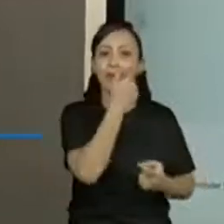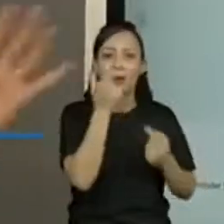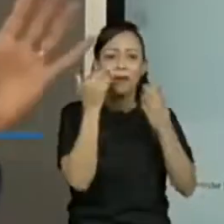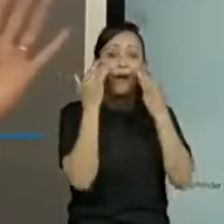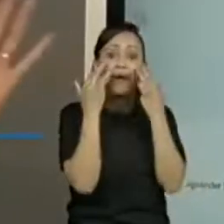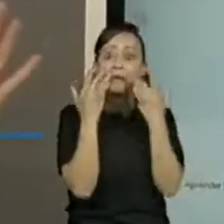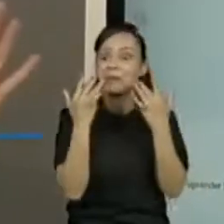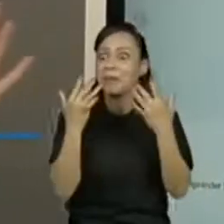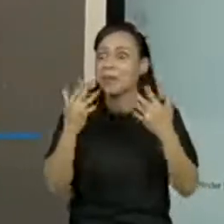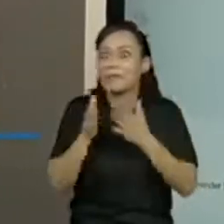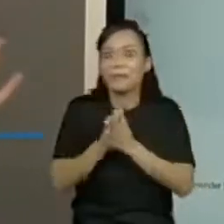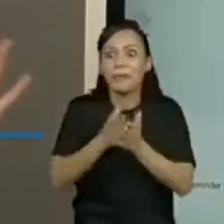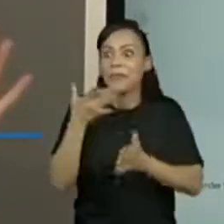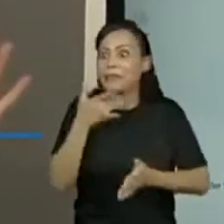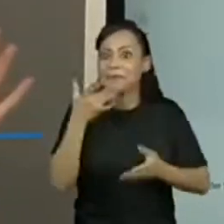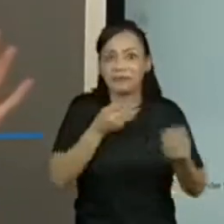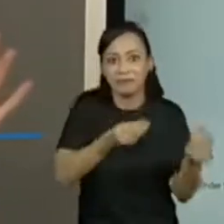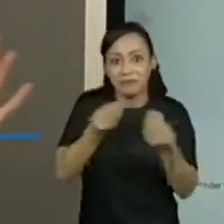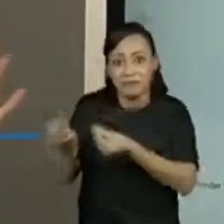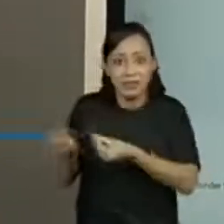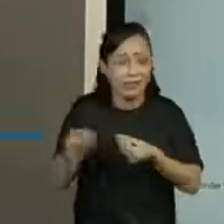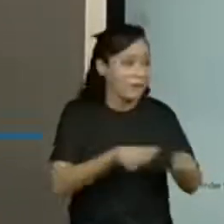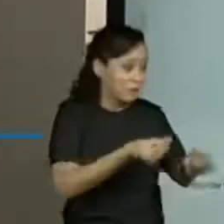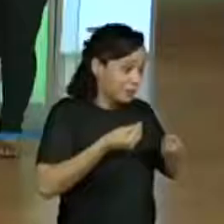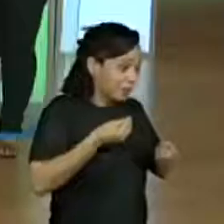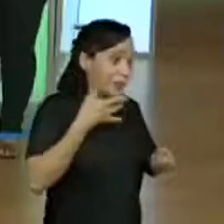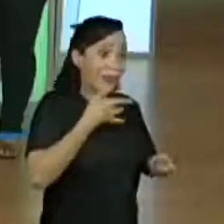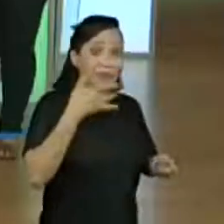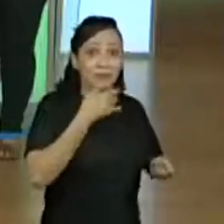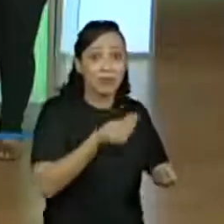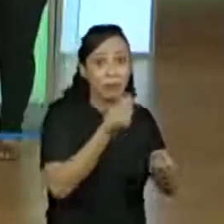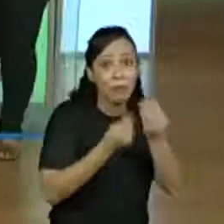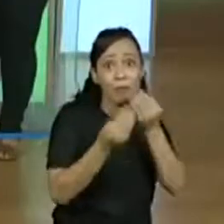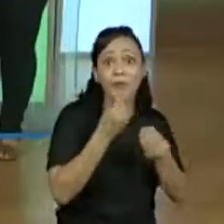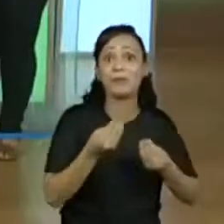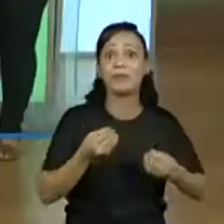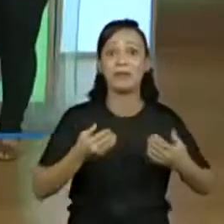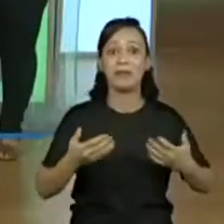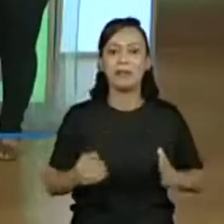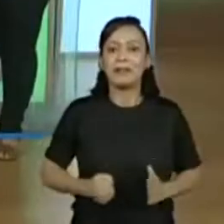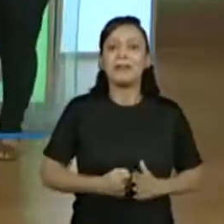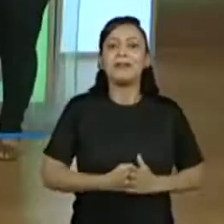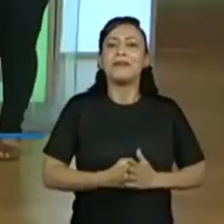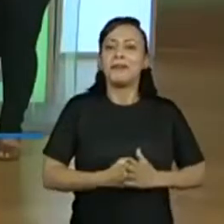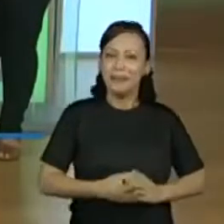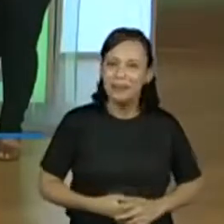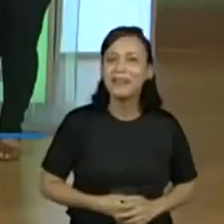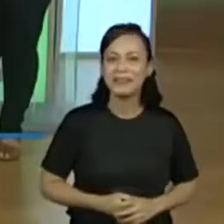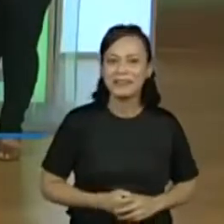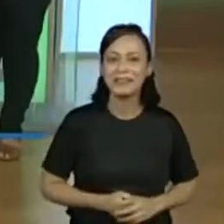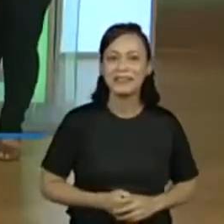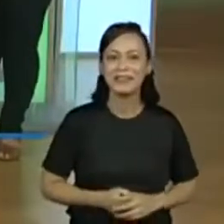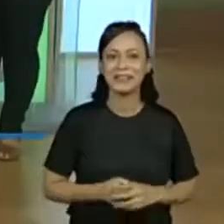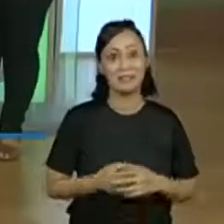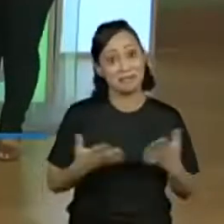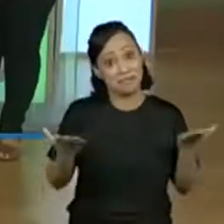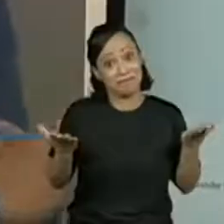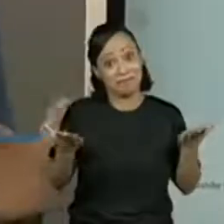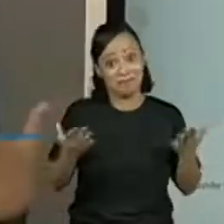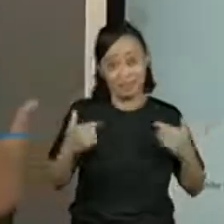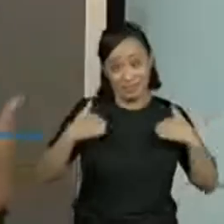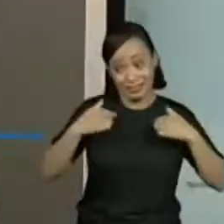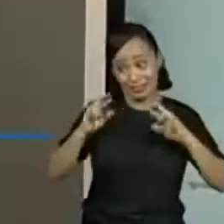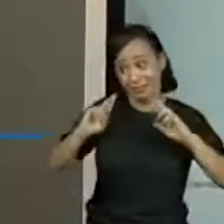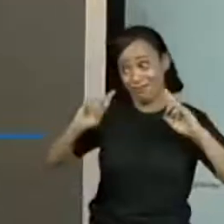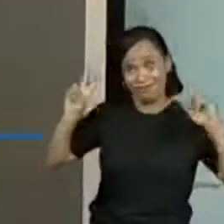brilhar quando a gente serve jiló para ela jiló jiló quiabo com jiló a congelar professora vive eu já